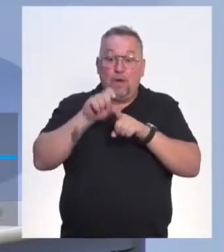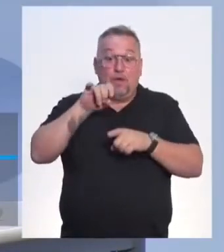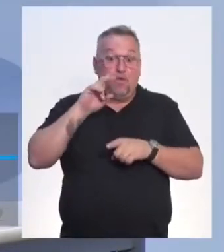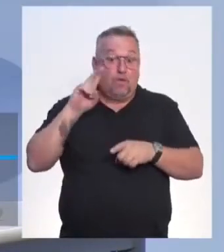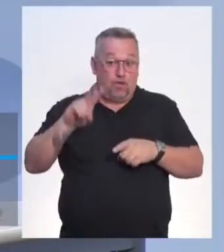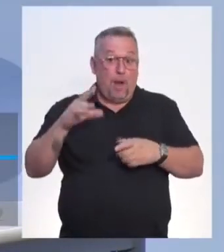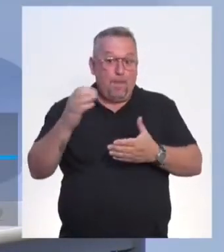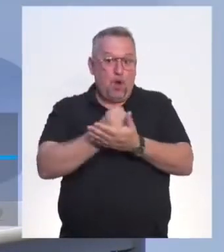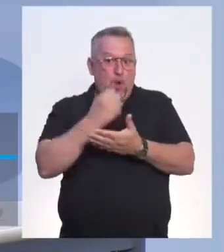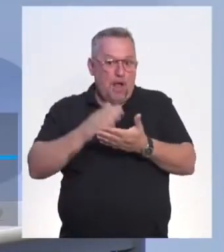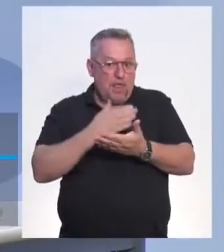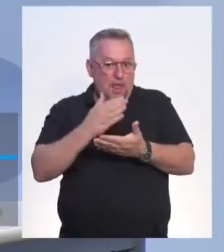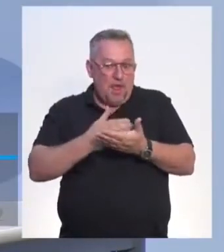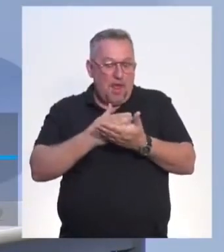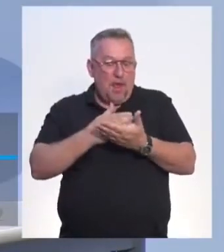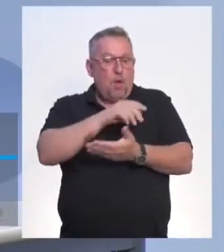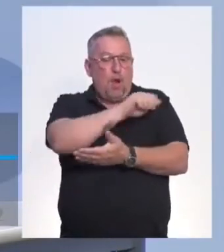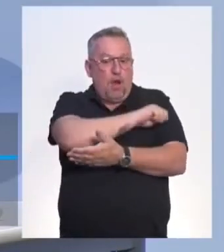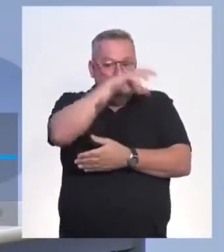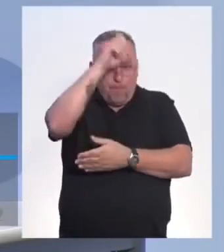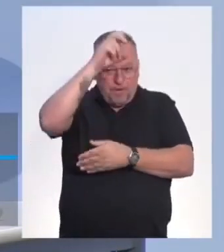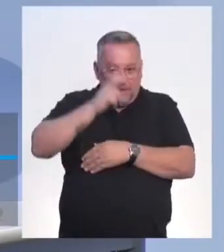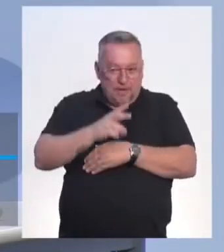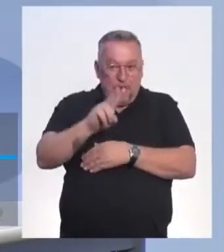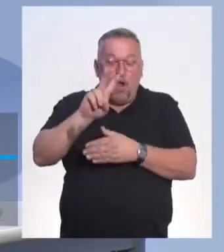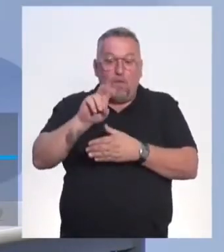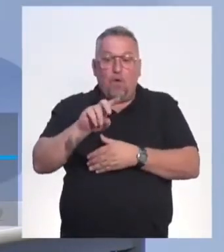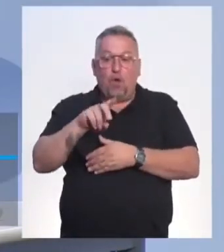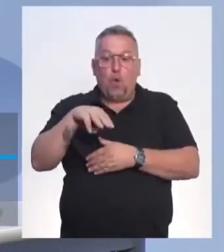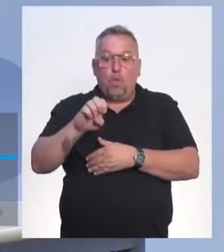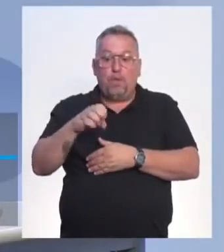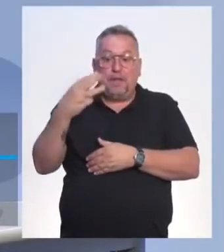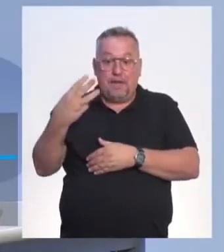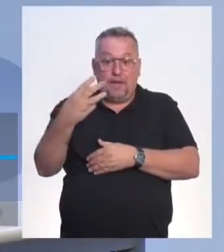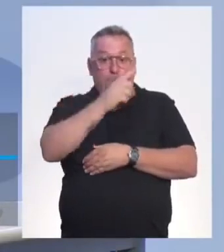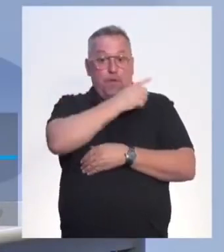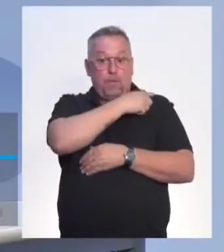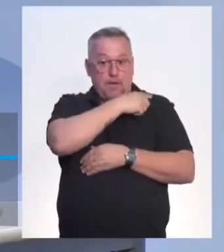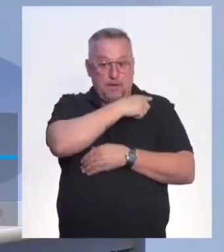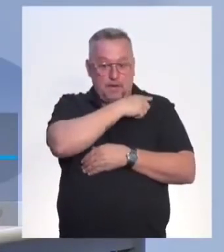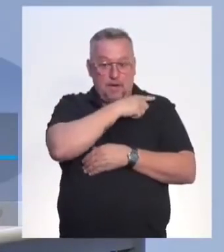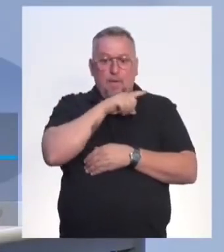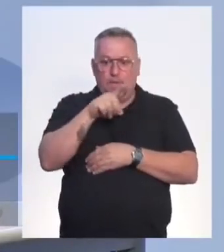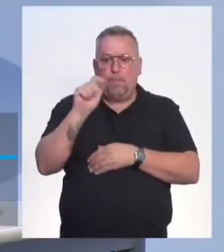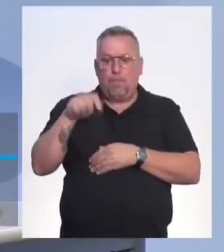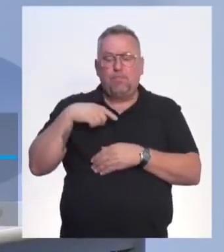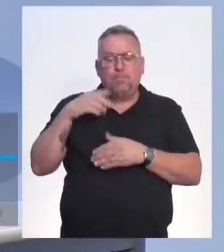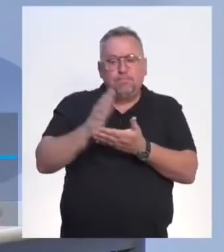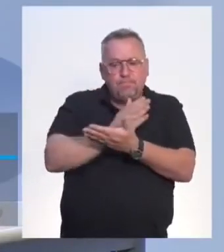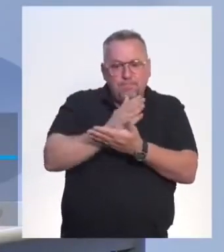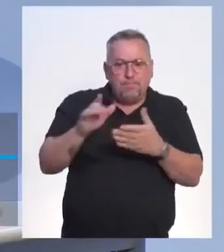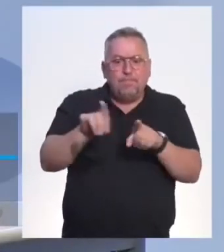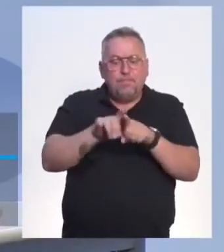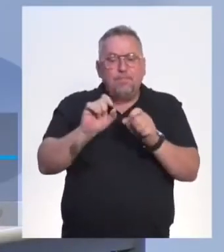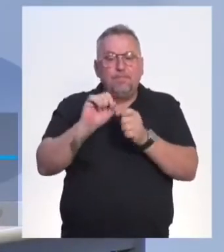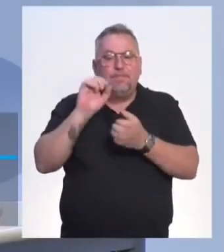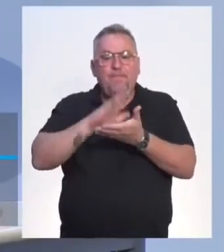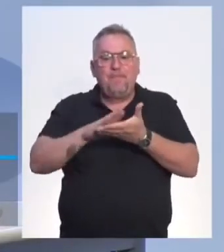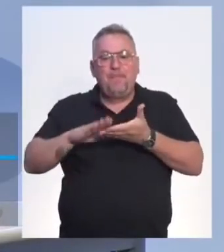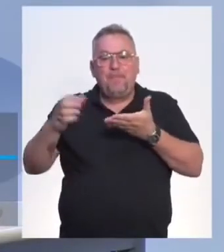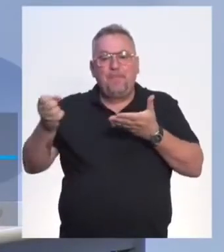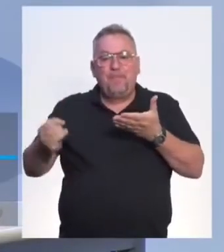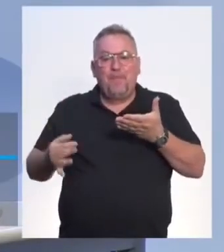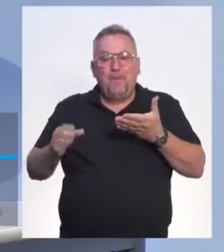seu caderno do aluno lá, do Aprender Sempre, volume 3, primeira série do ensino médio, você pode separar aí também para fazer as atividades, tá